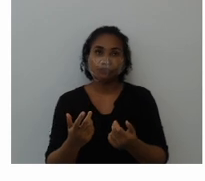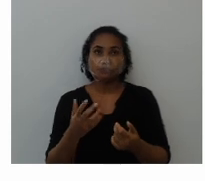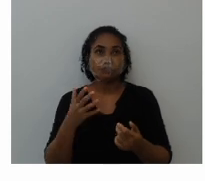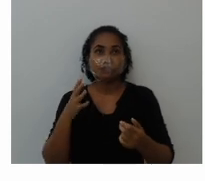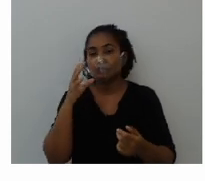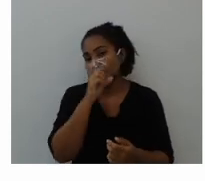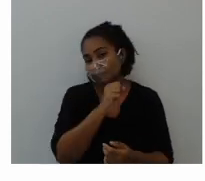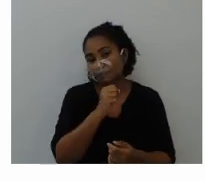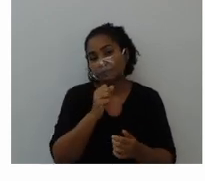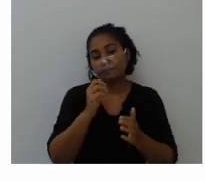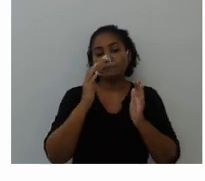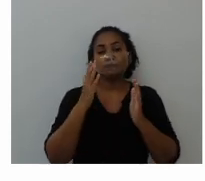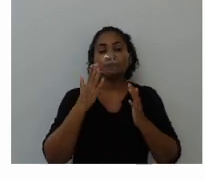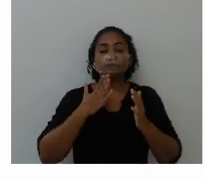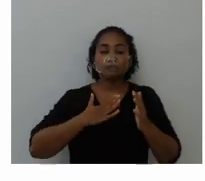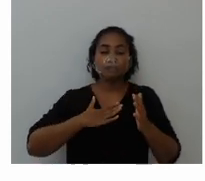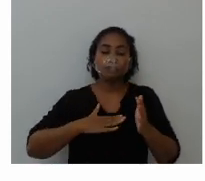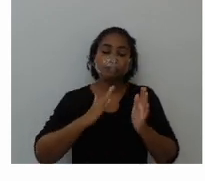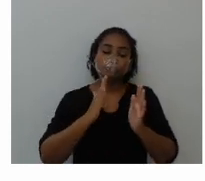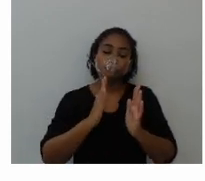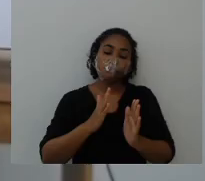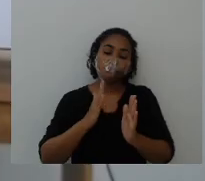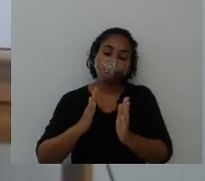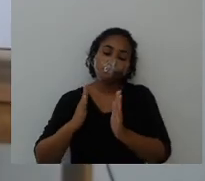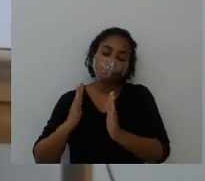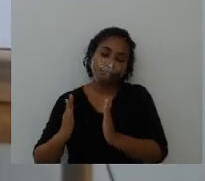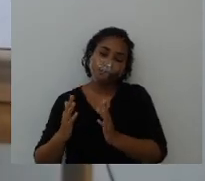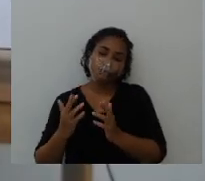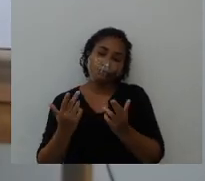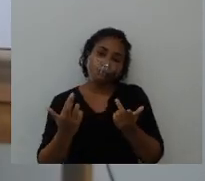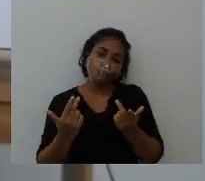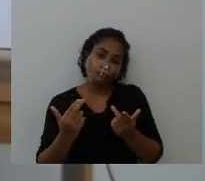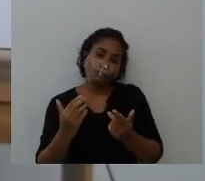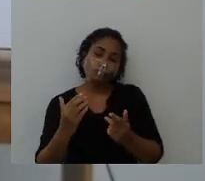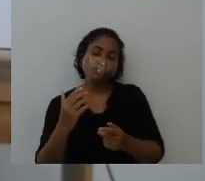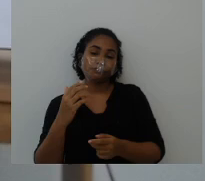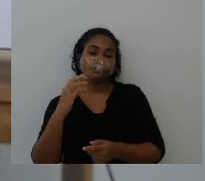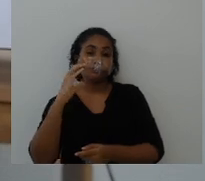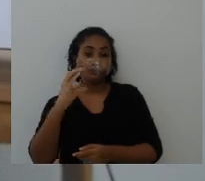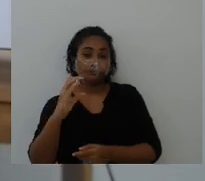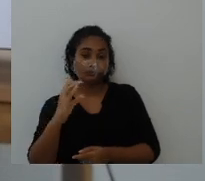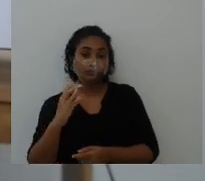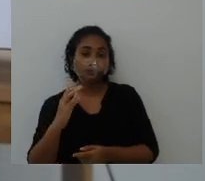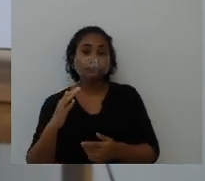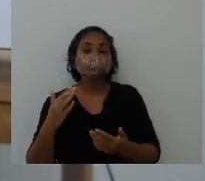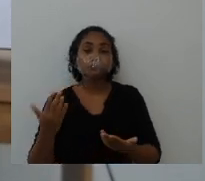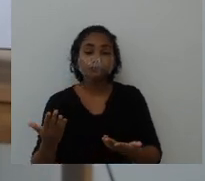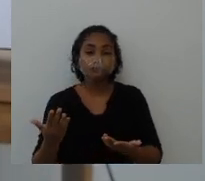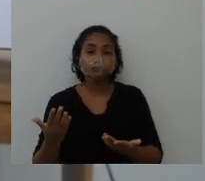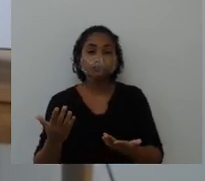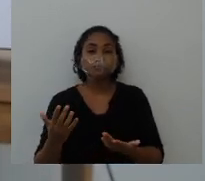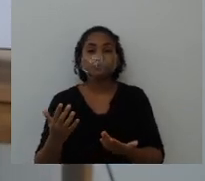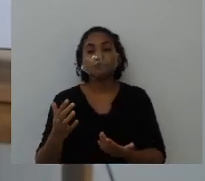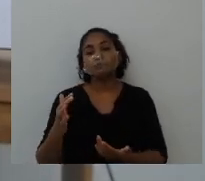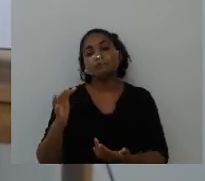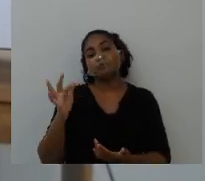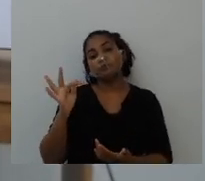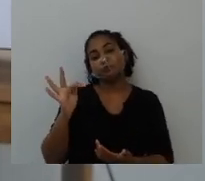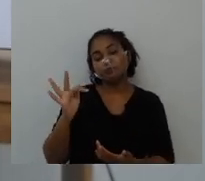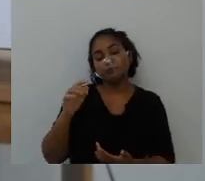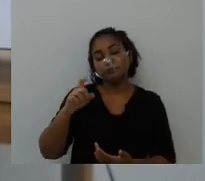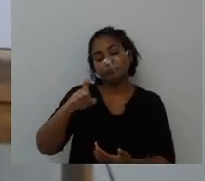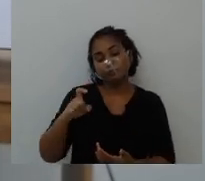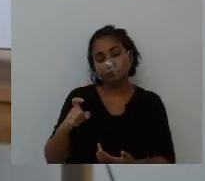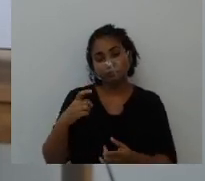quando a gente igualou a componente X, ó, igual a tração de C, que é o que a gente quer, e quem é a componente X é a tração de B, que foi o valor que